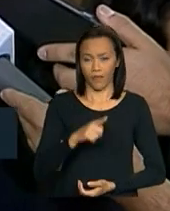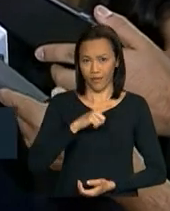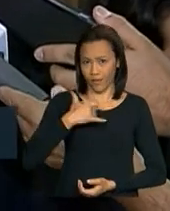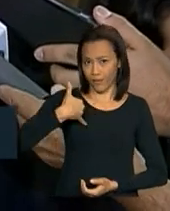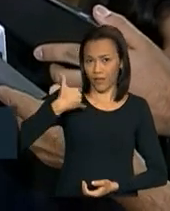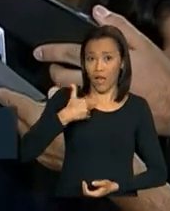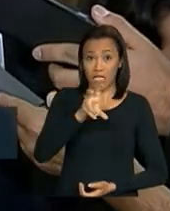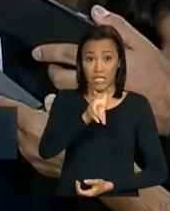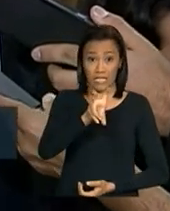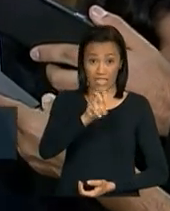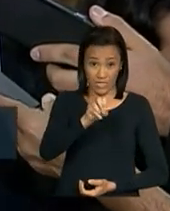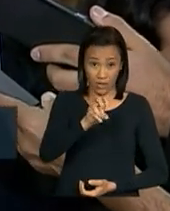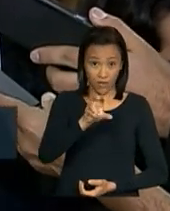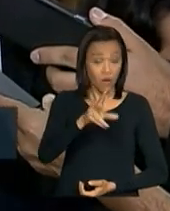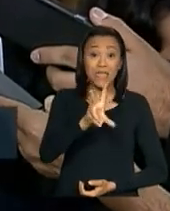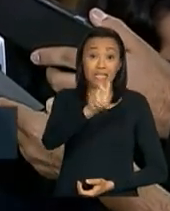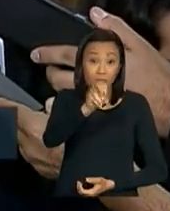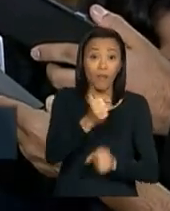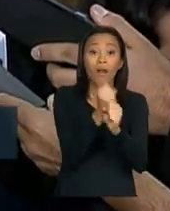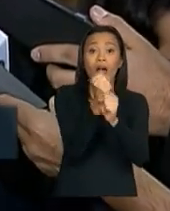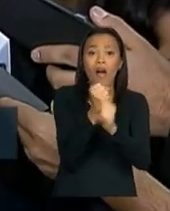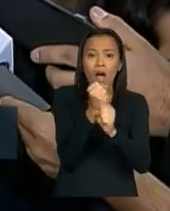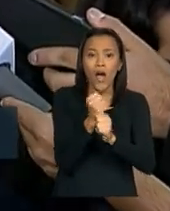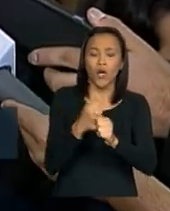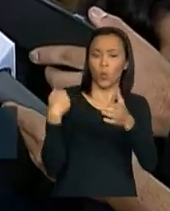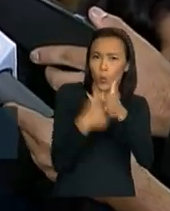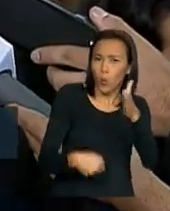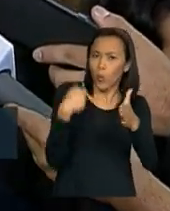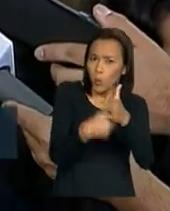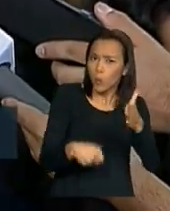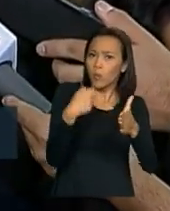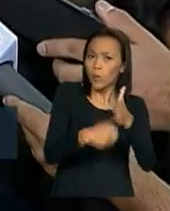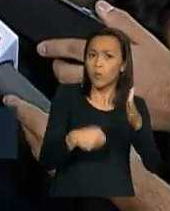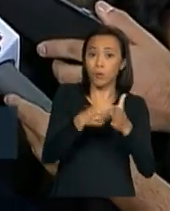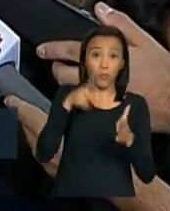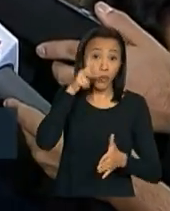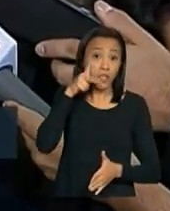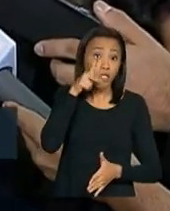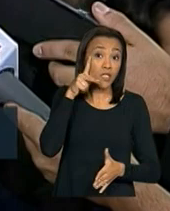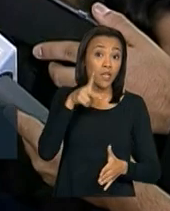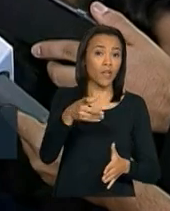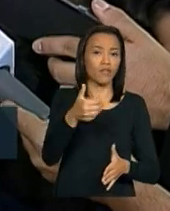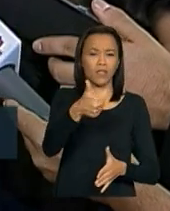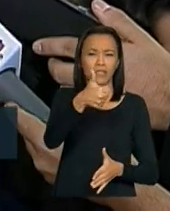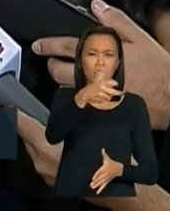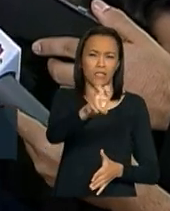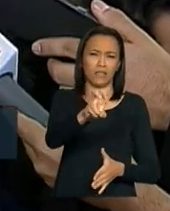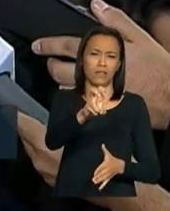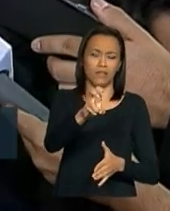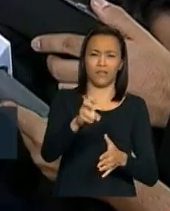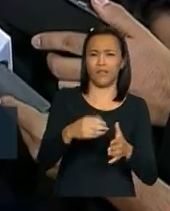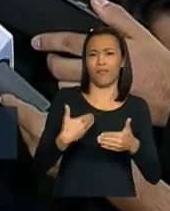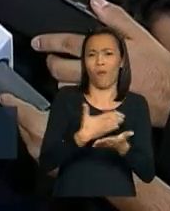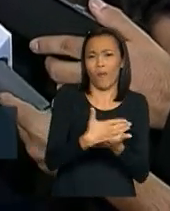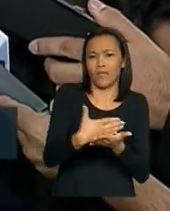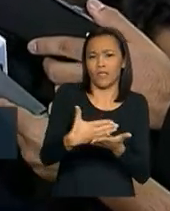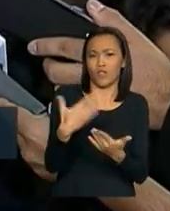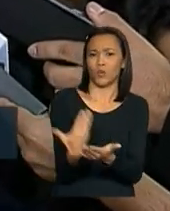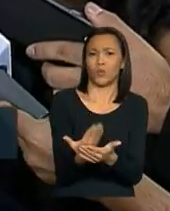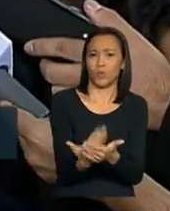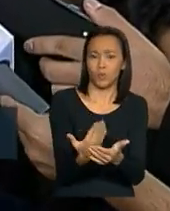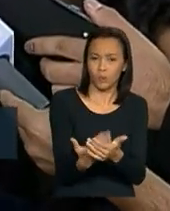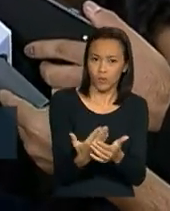50 anos de militância política. Eu estou na política desde os 15 anos, política estudantil, na